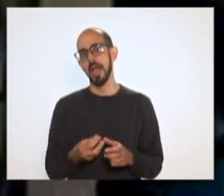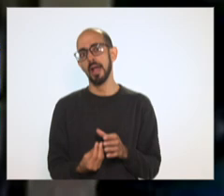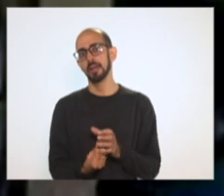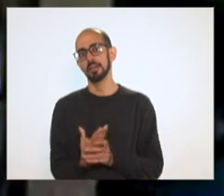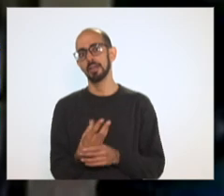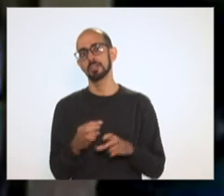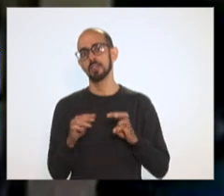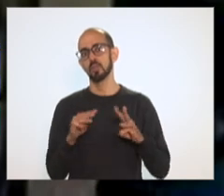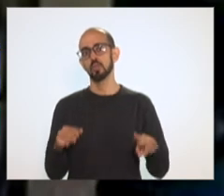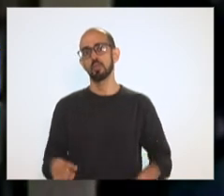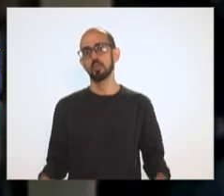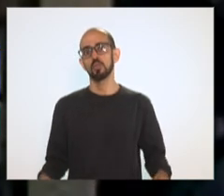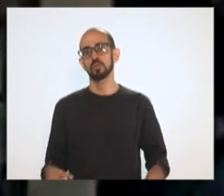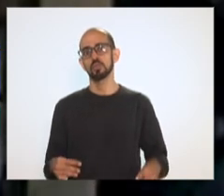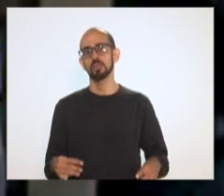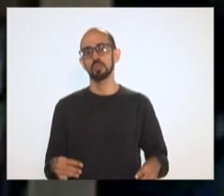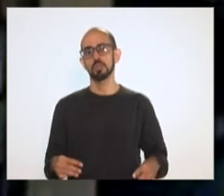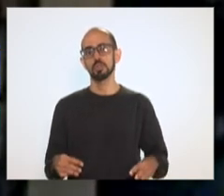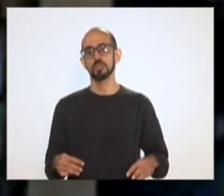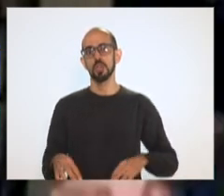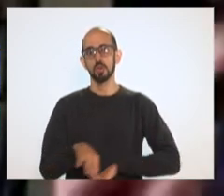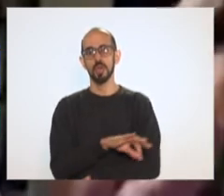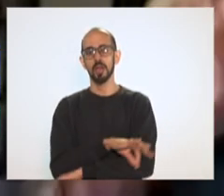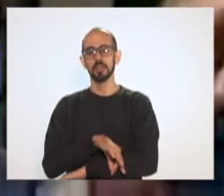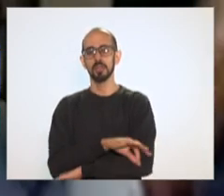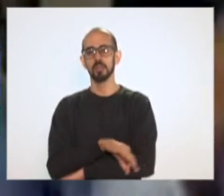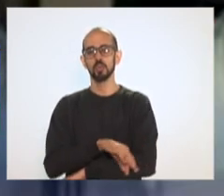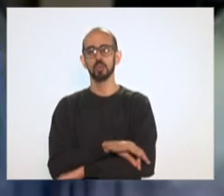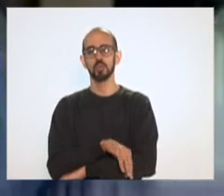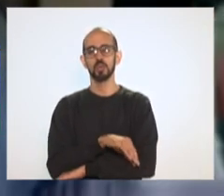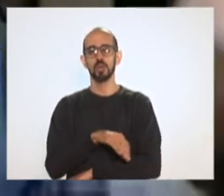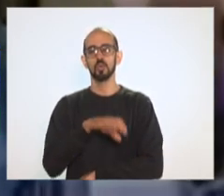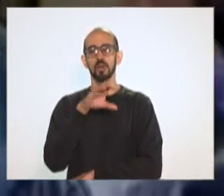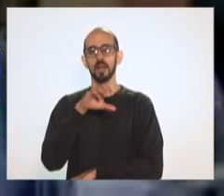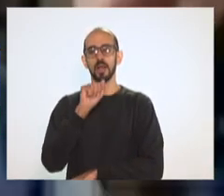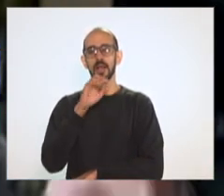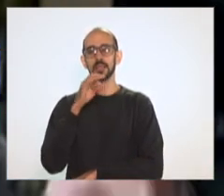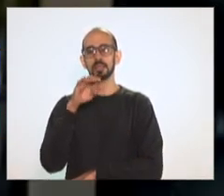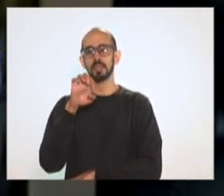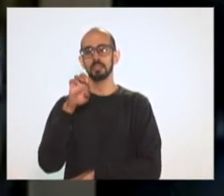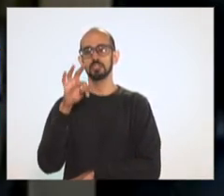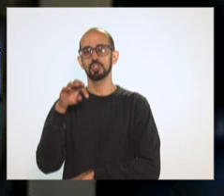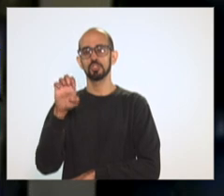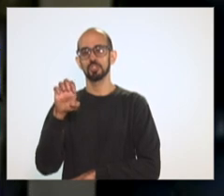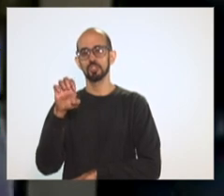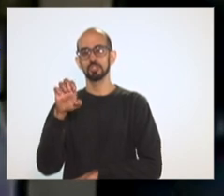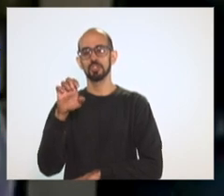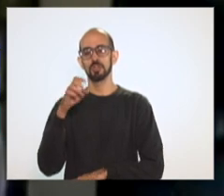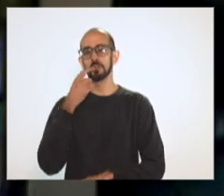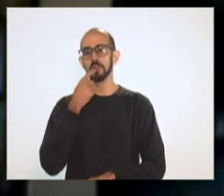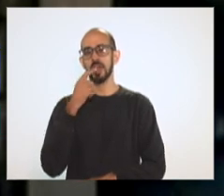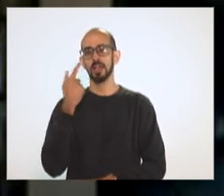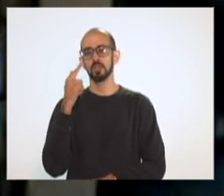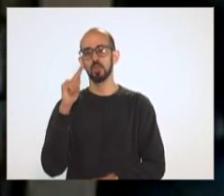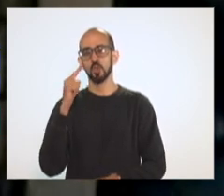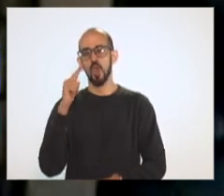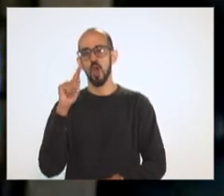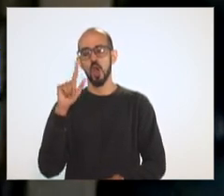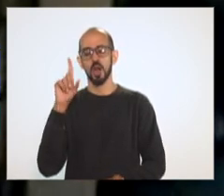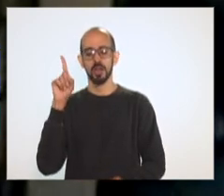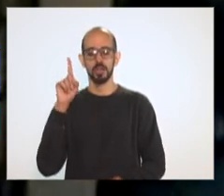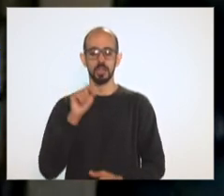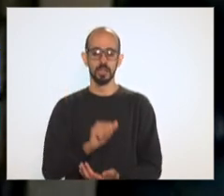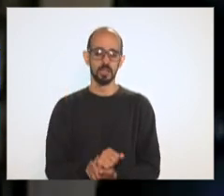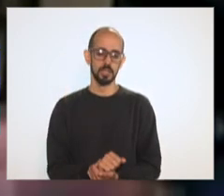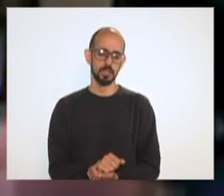e arquitetura urbana do Catete englobando o perímetro Glória não é é